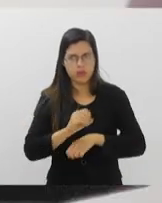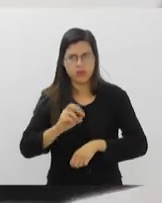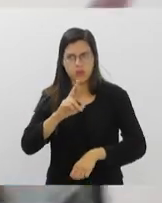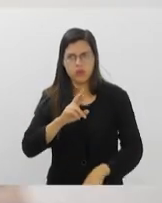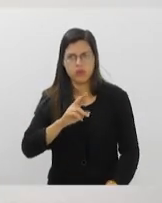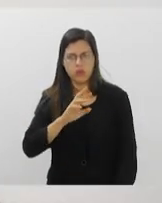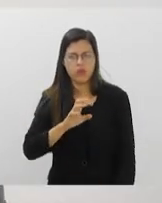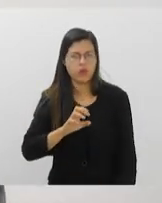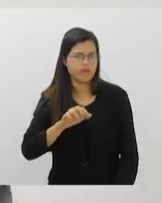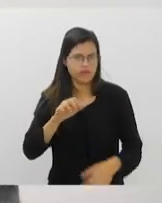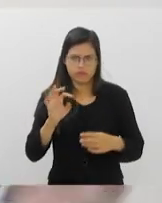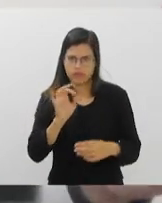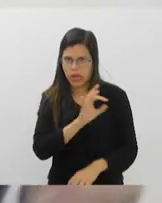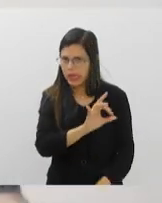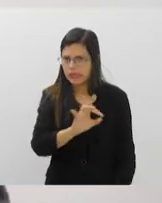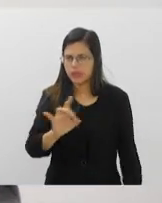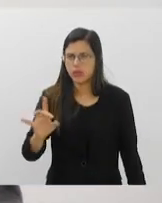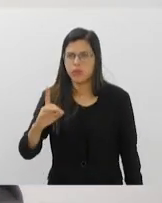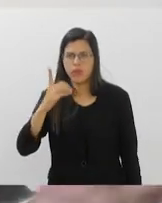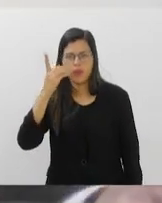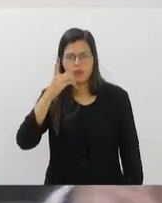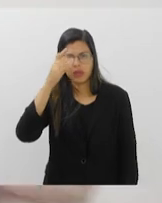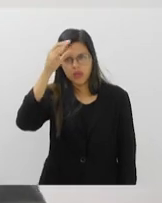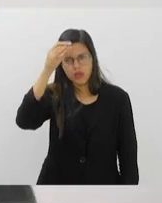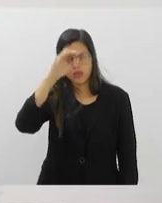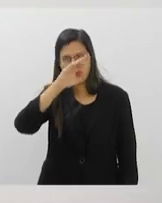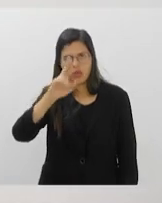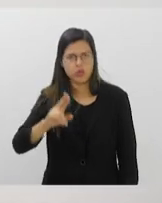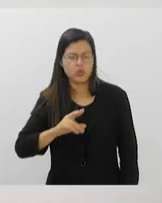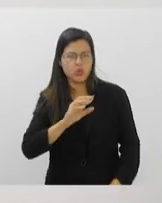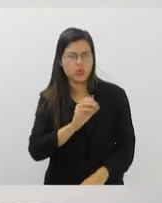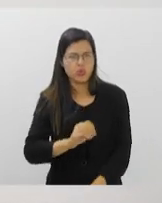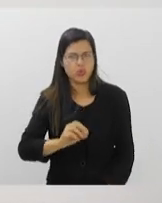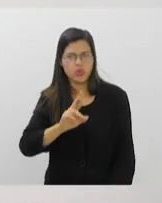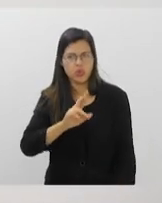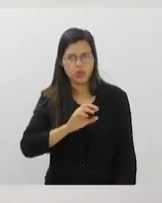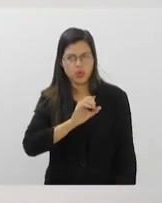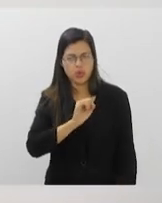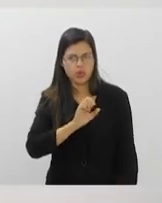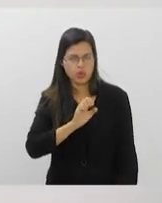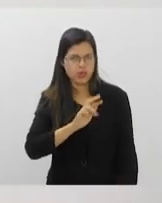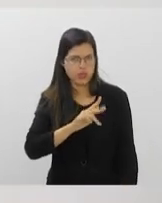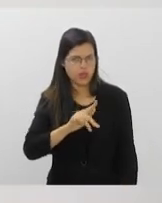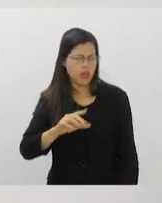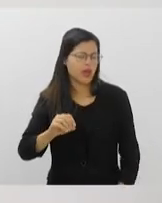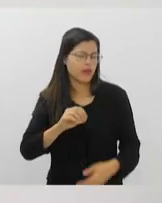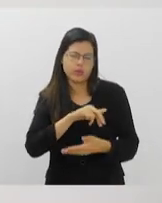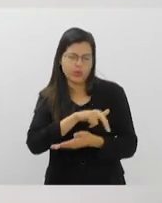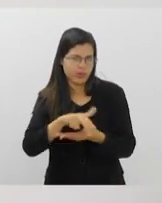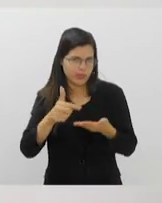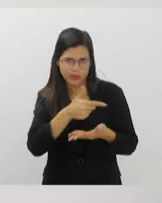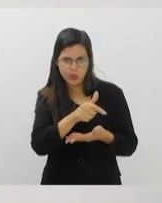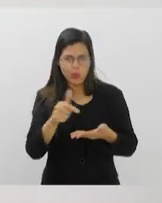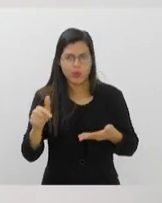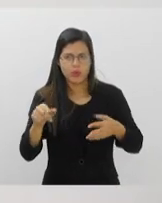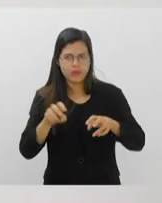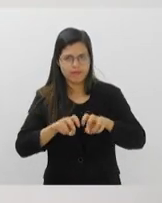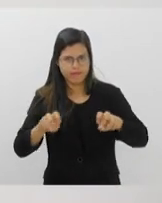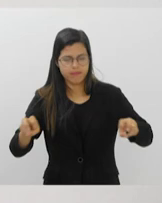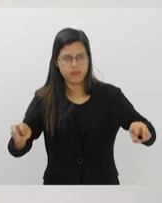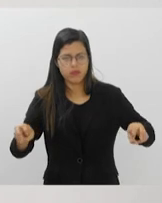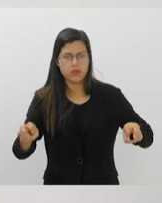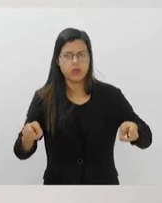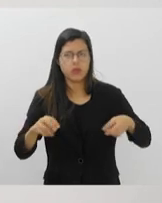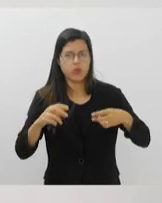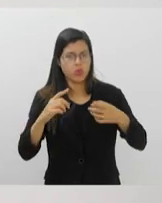Artur d eh a deputada tiju Dr Sérgio e a Dra Bárbara Toledo todos eh